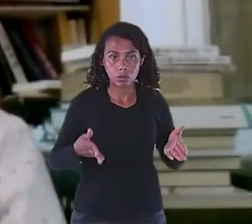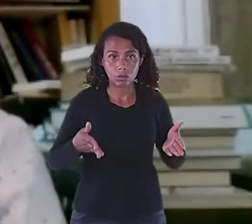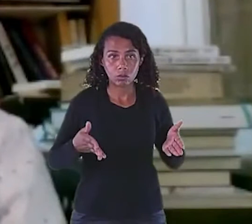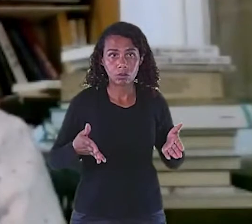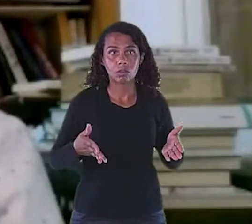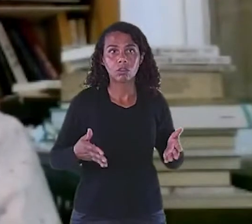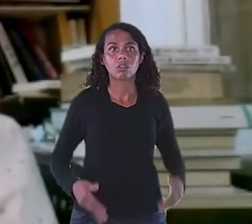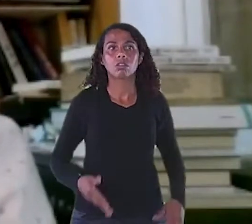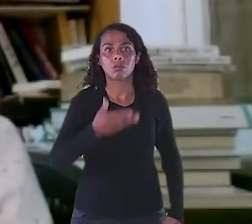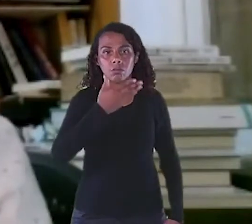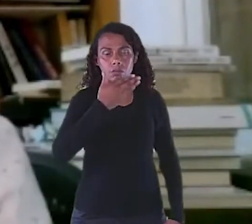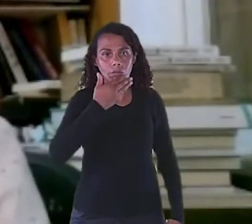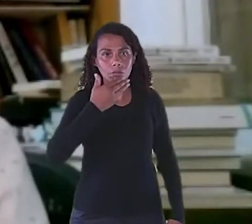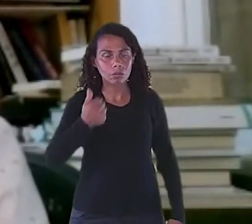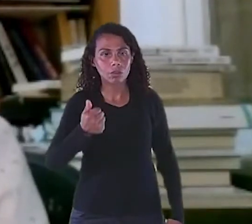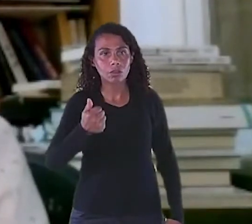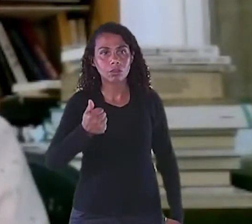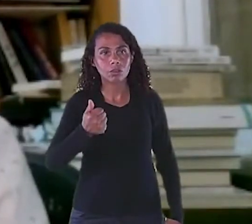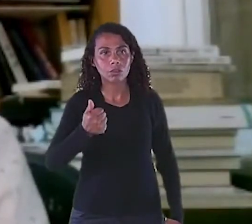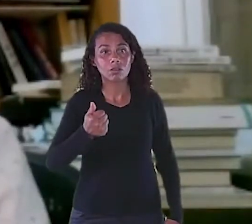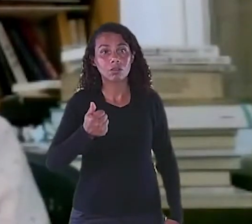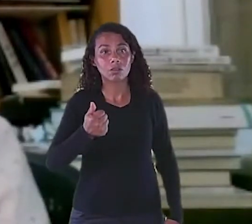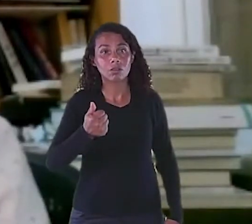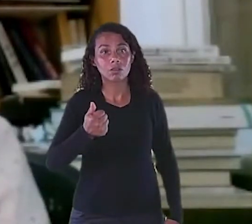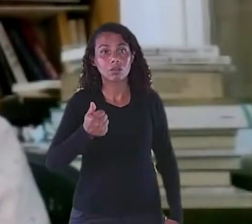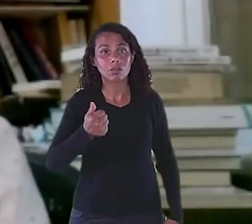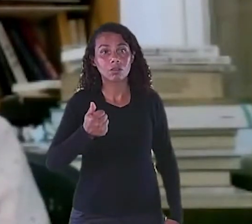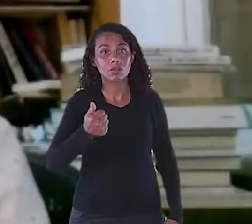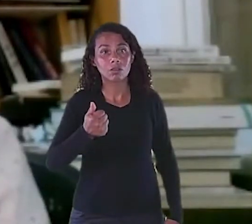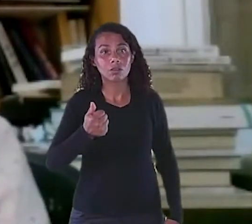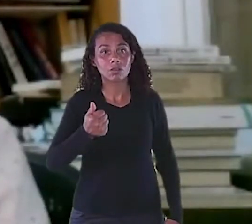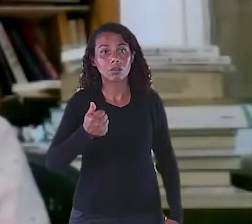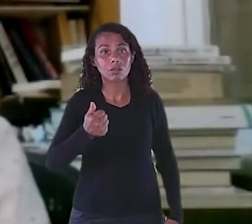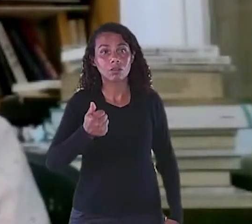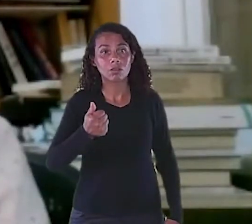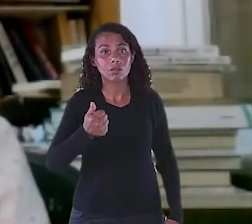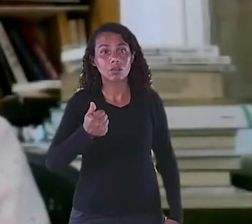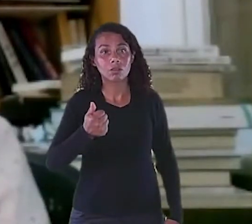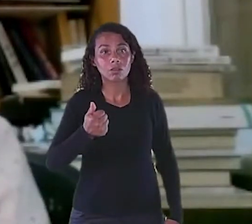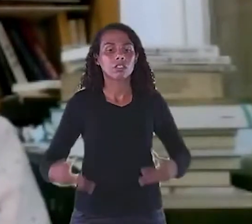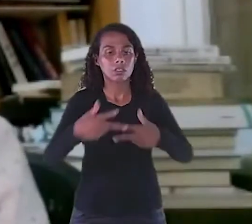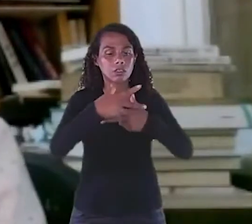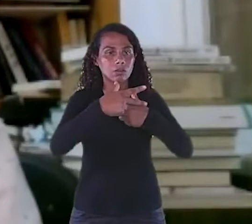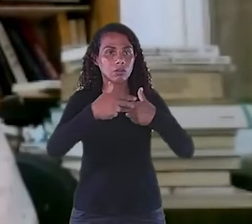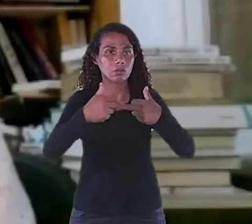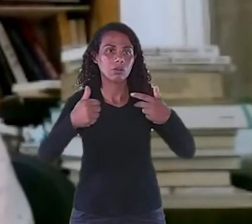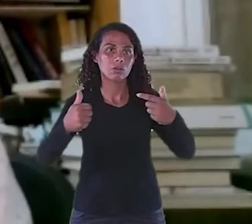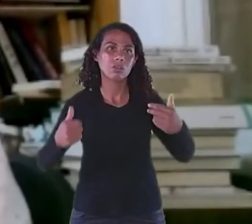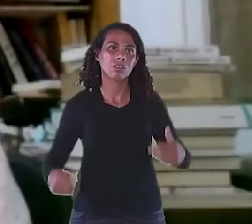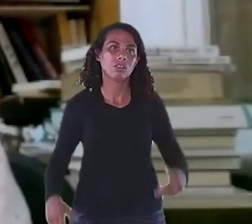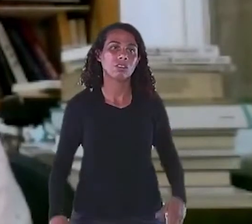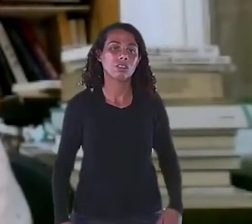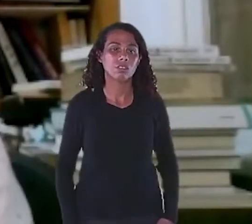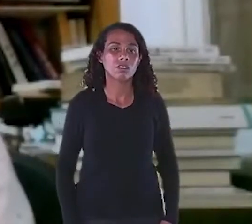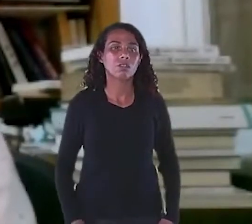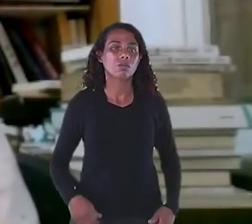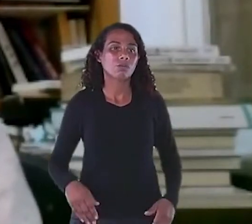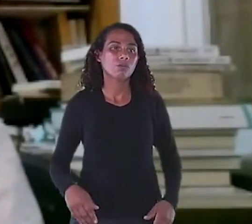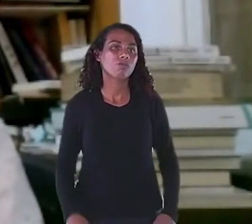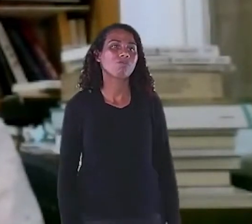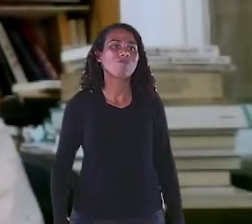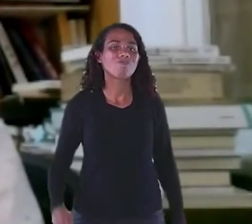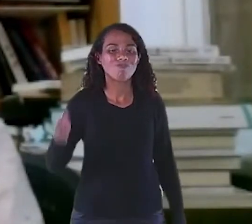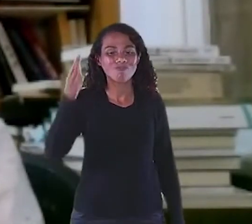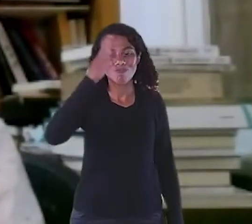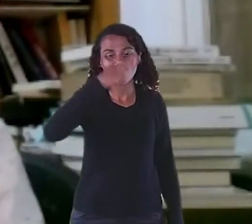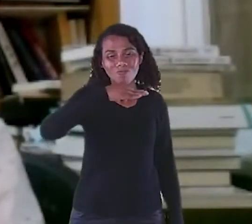coisas. Quando eu ando pelo centro de Belo Horizonte, eu fico arrasado de ver como é que aquilo está deteriorado, né? Como é